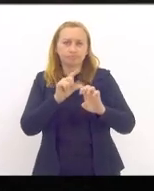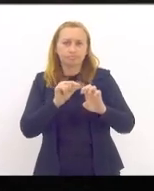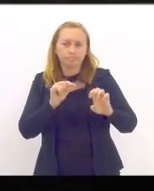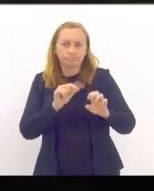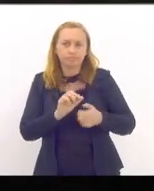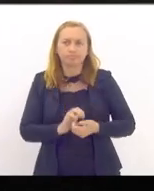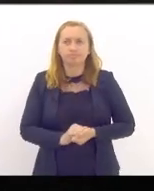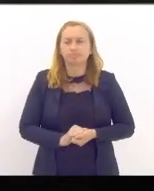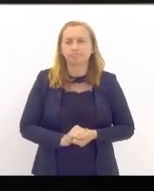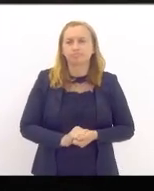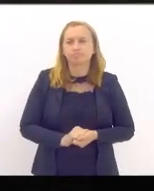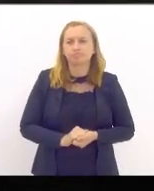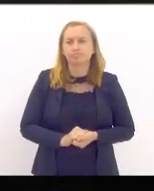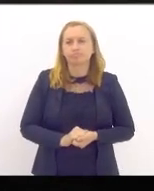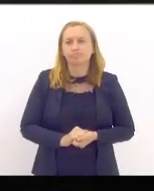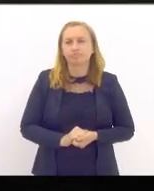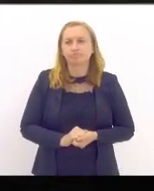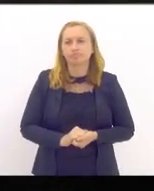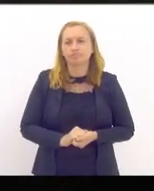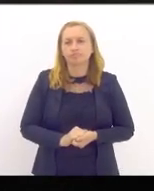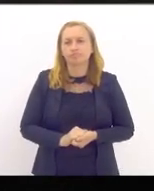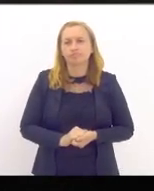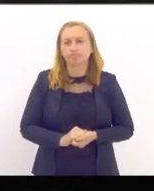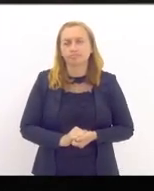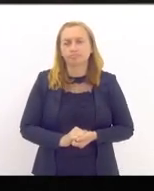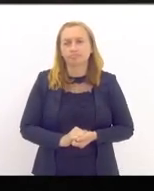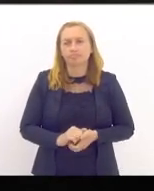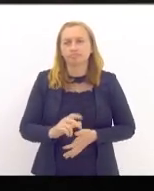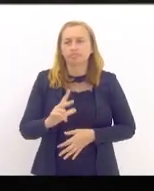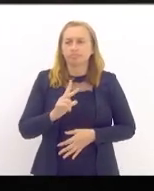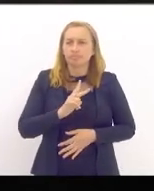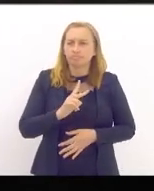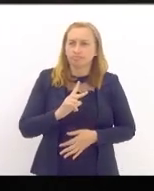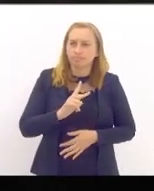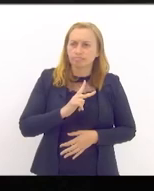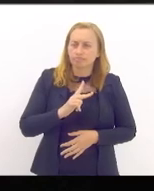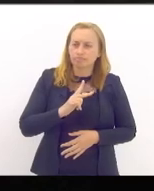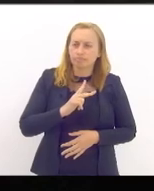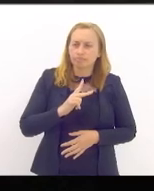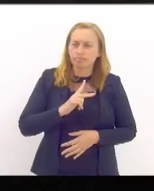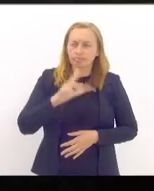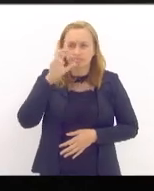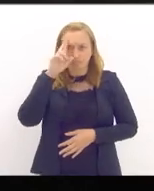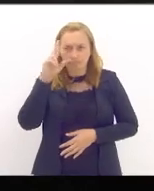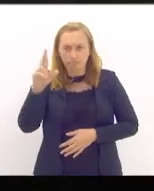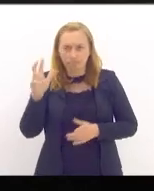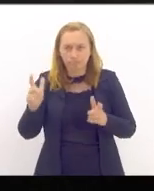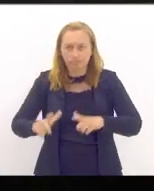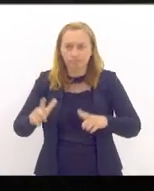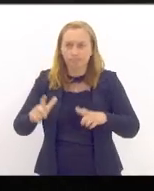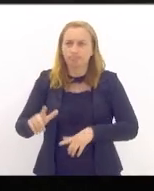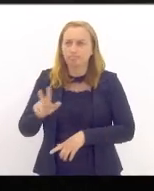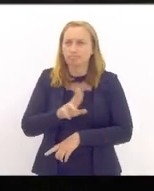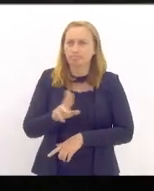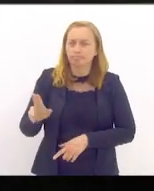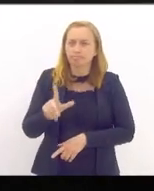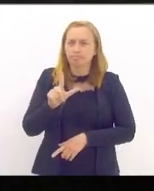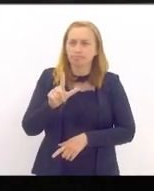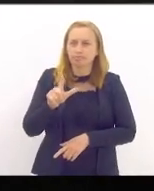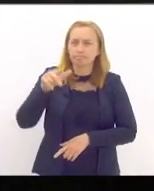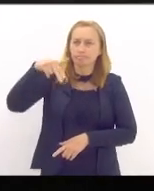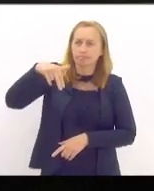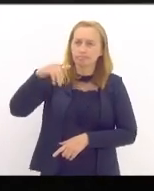a ser edificado cujo proprietário do empreendimento chamava-se sinal